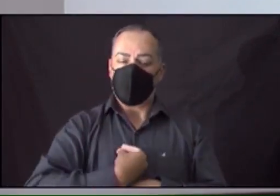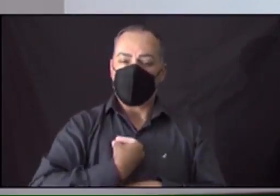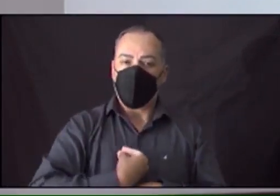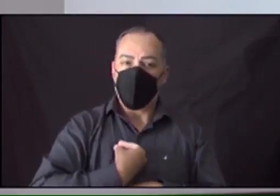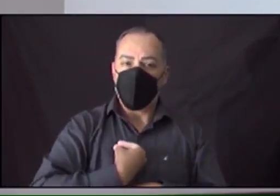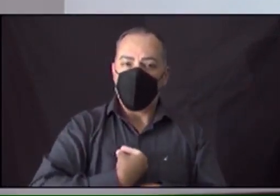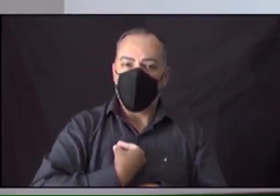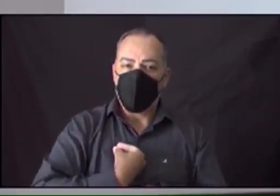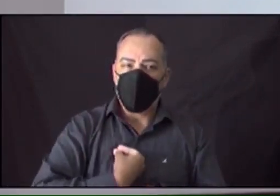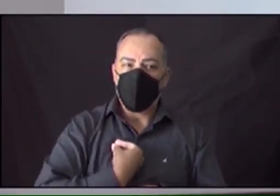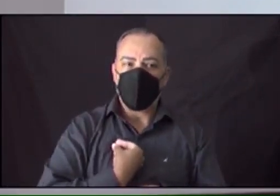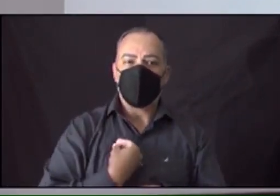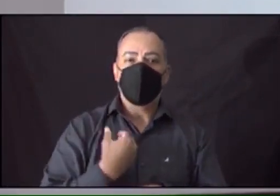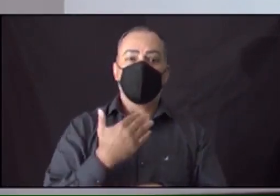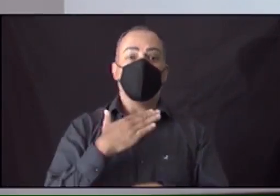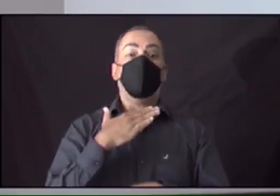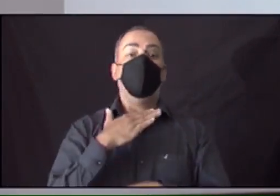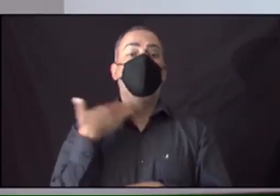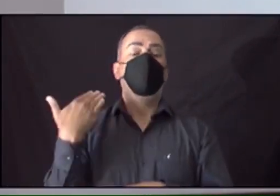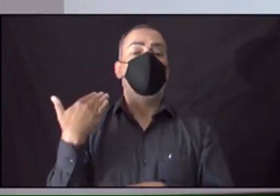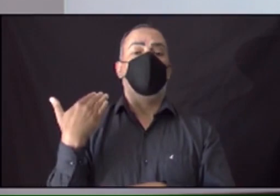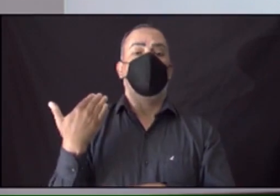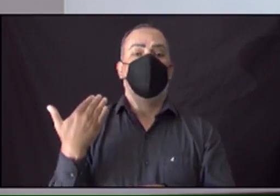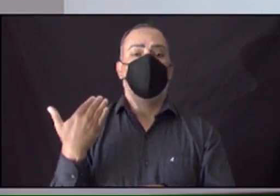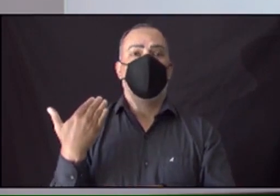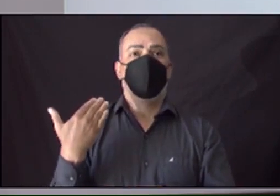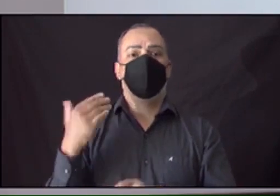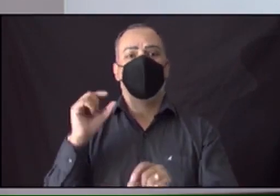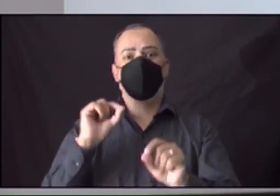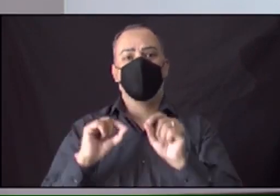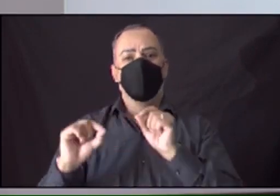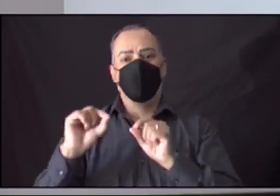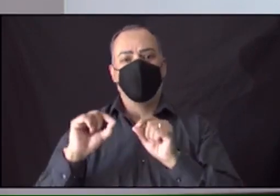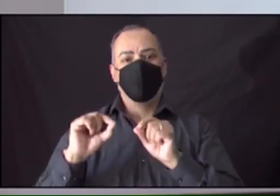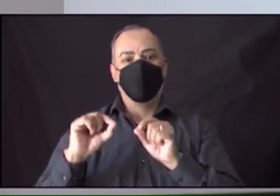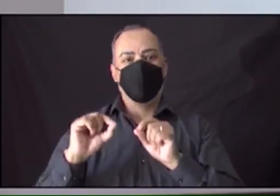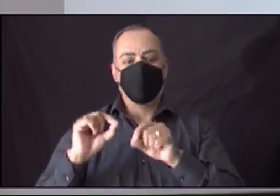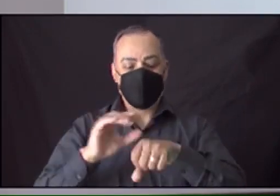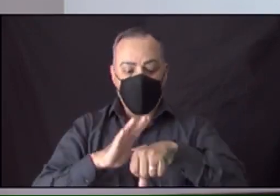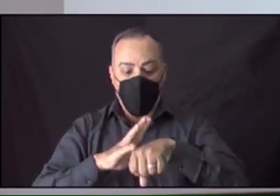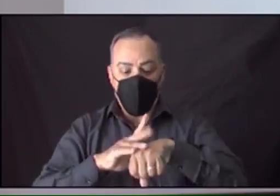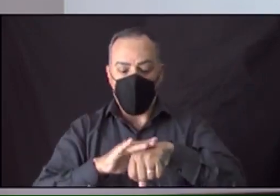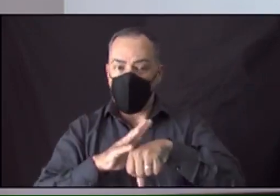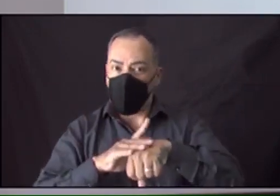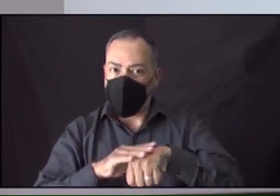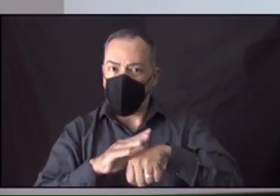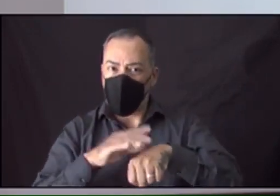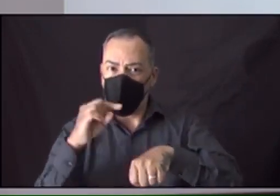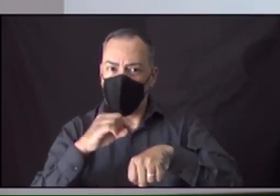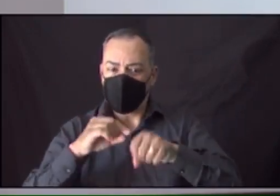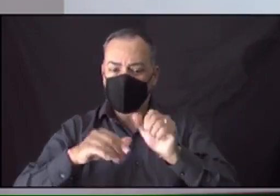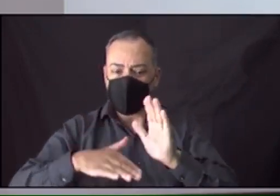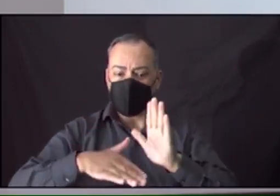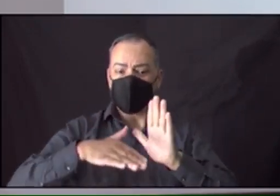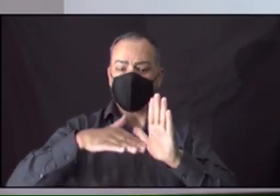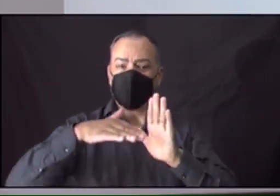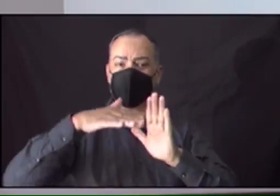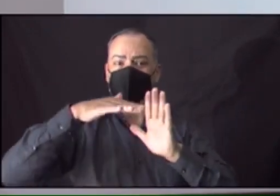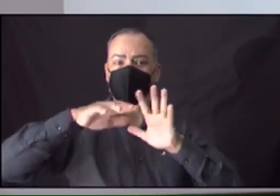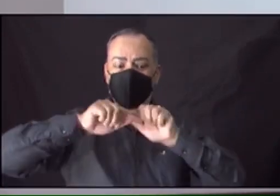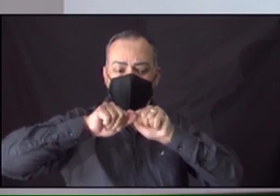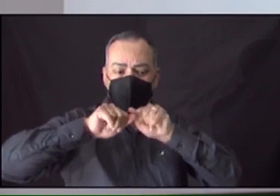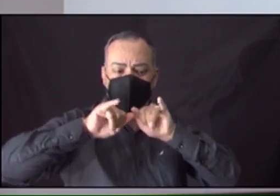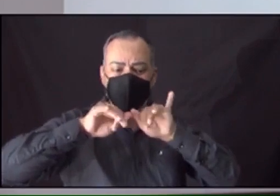que foram levadas em virtude do agravo da doença que chegou e está arrastando